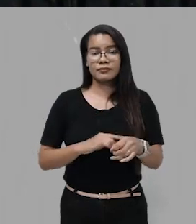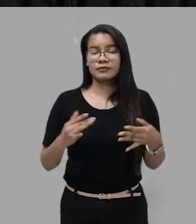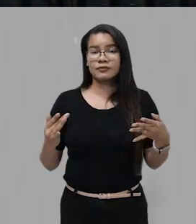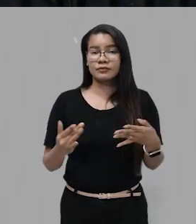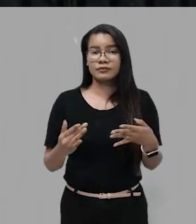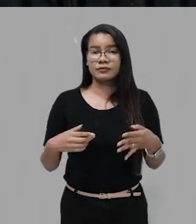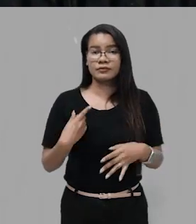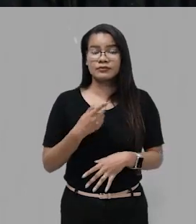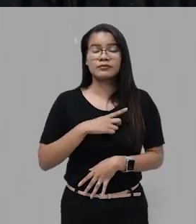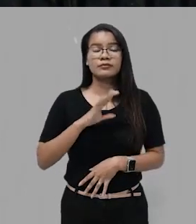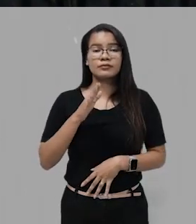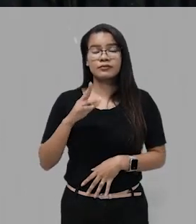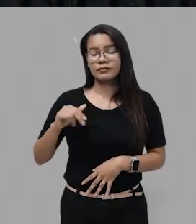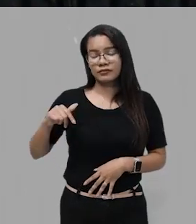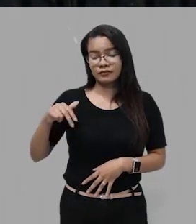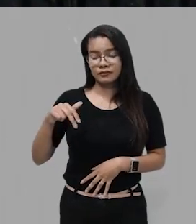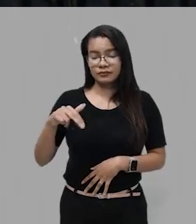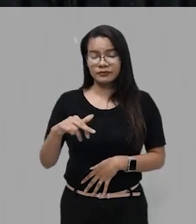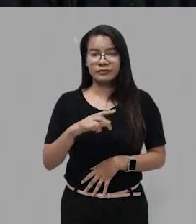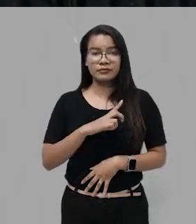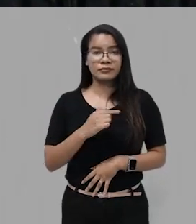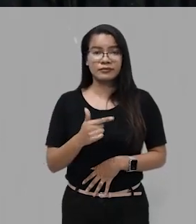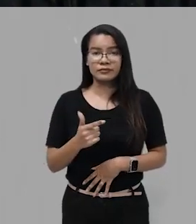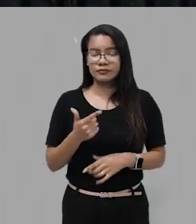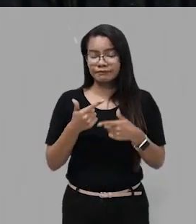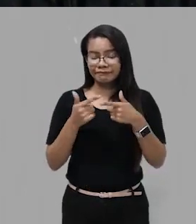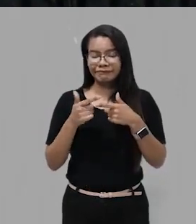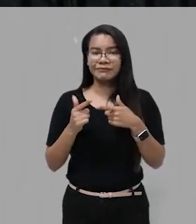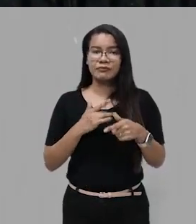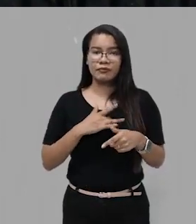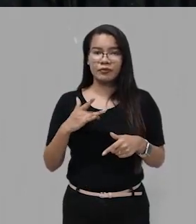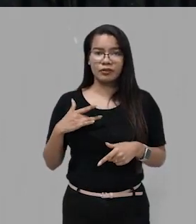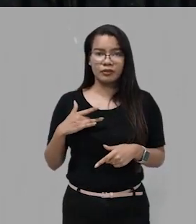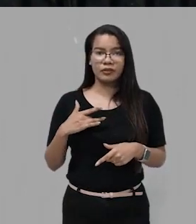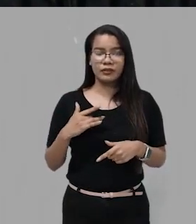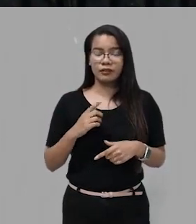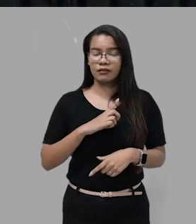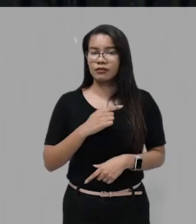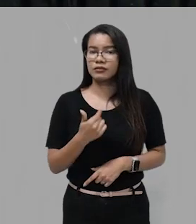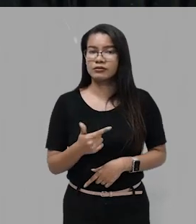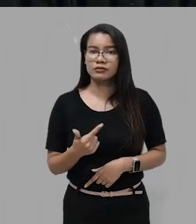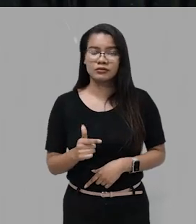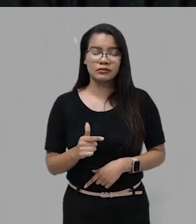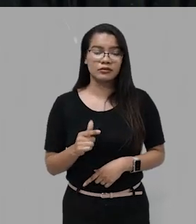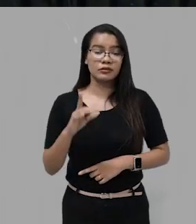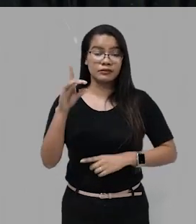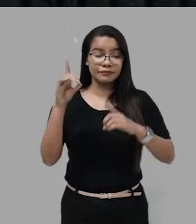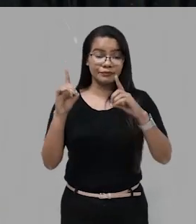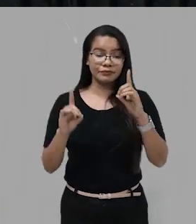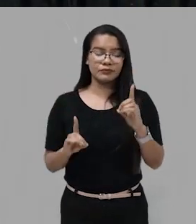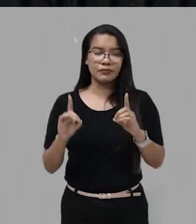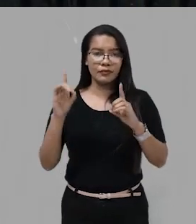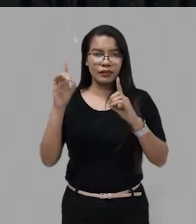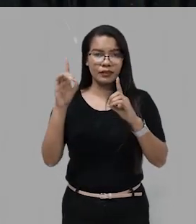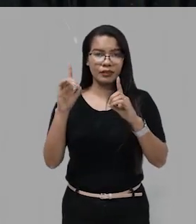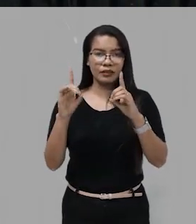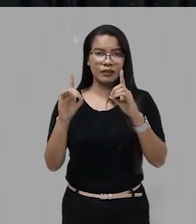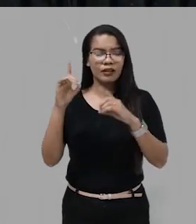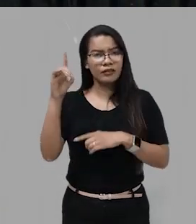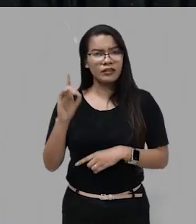a gente já caminha, quem não tem problema nenhum de saúde, quem não tem nenhum tipo de deficiência, nenhum tipo de